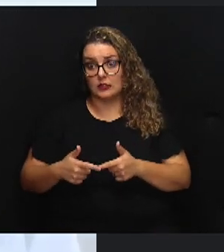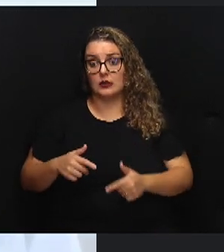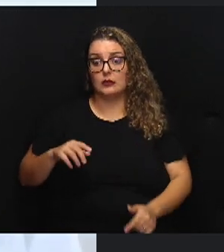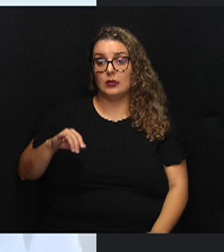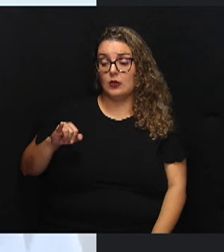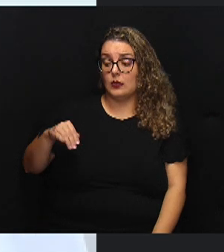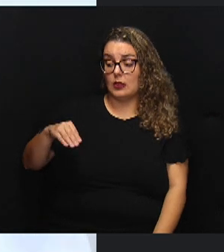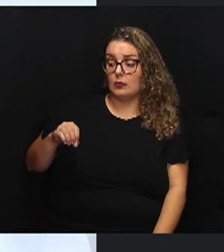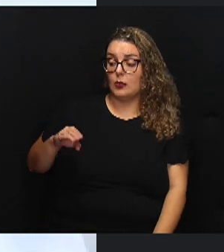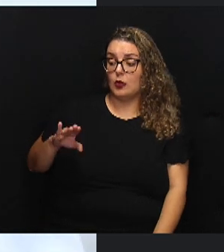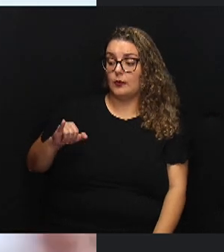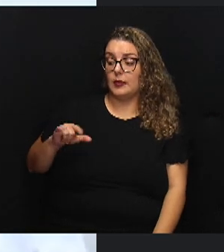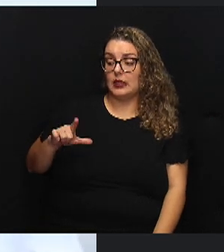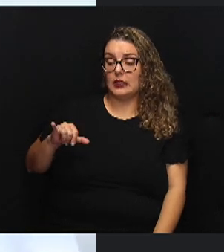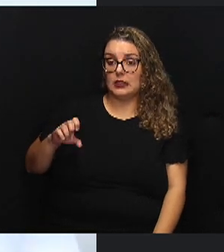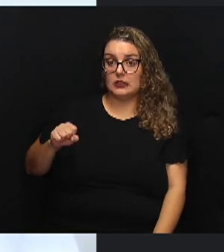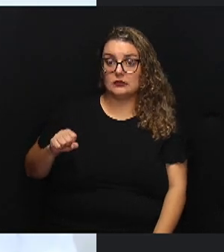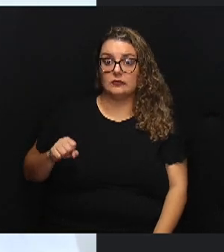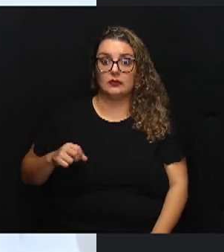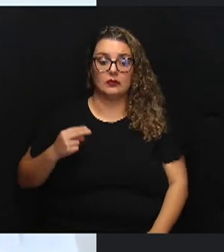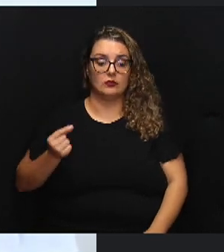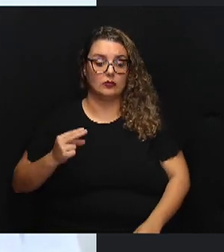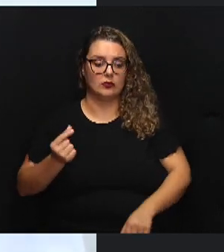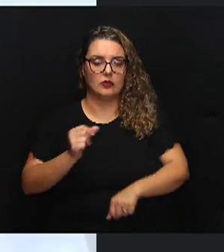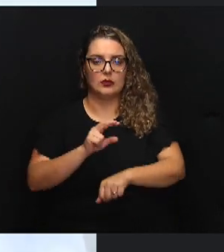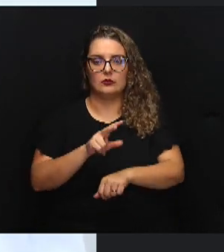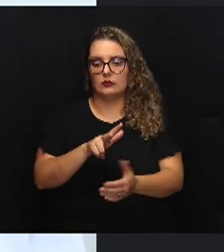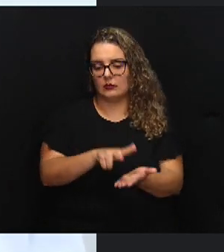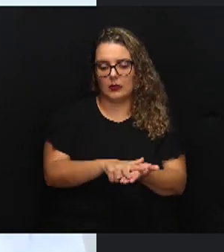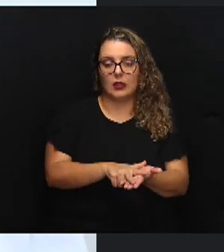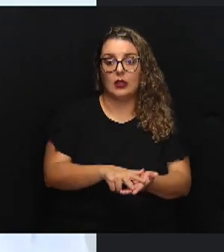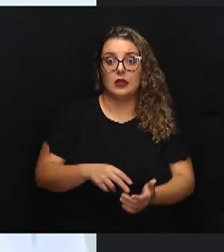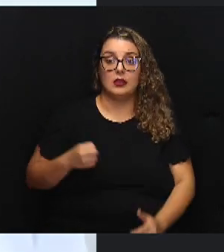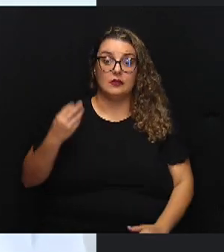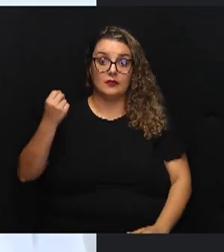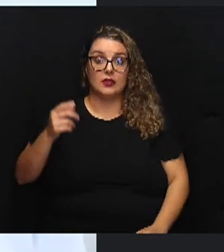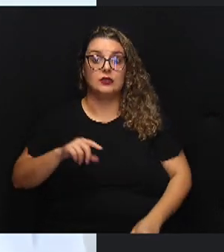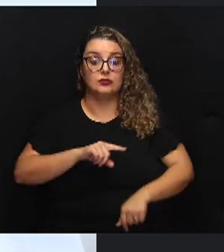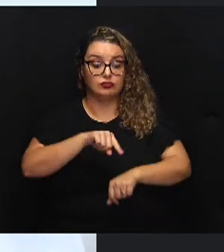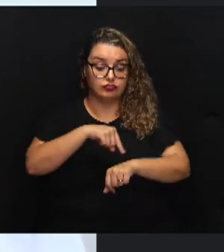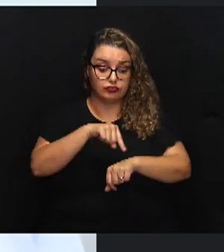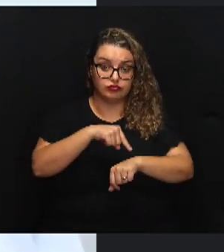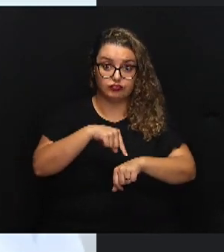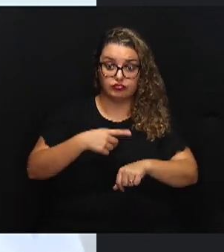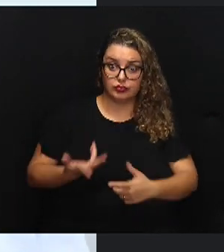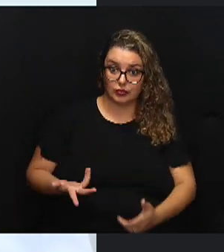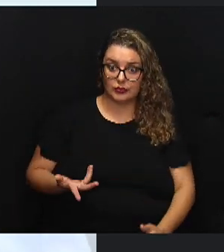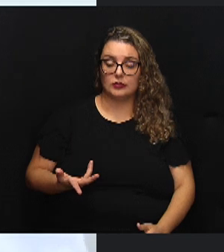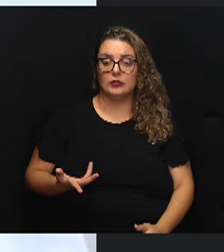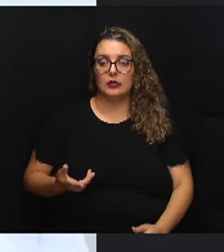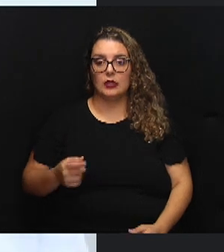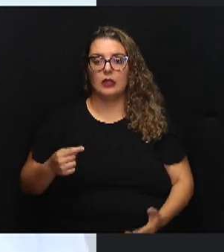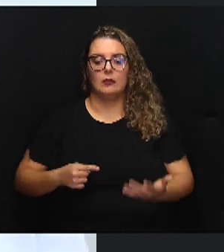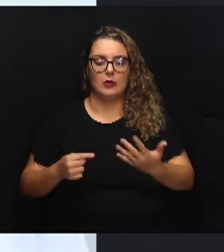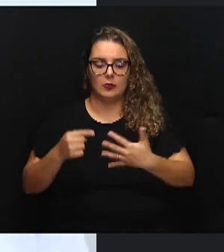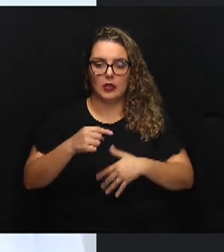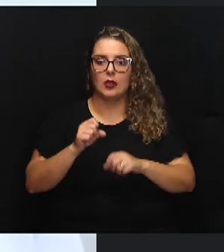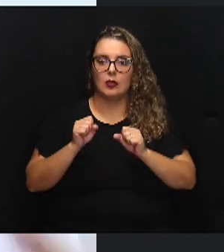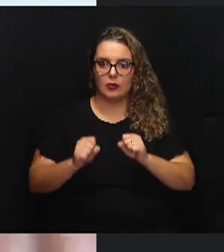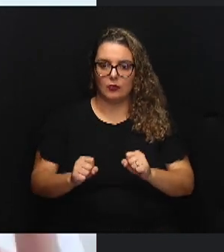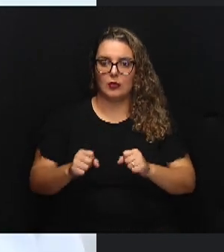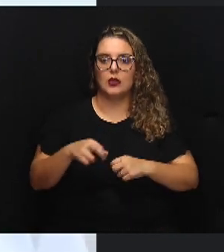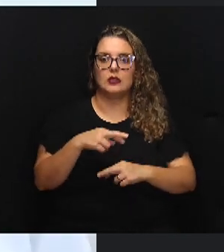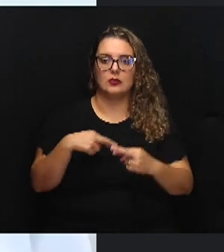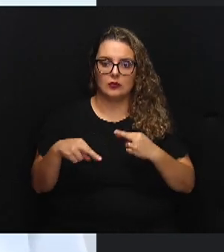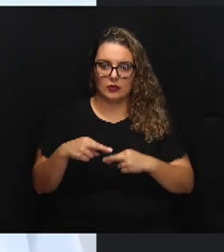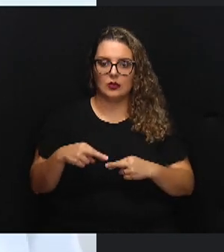imobilismo do paciente, viagens muito longas. Então, esses são todos fatores predisponentes que podem estar